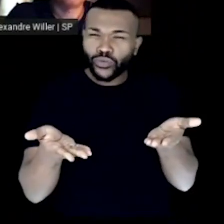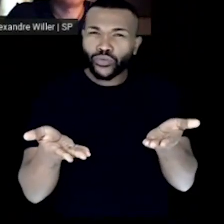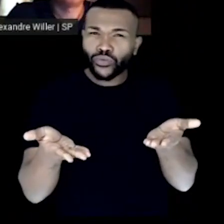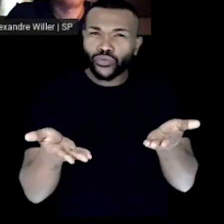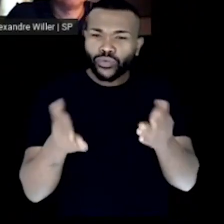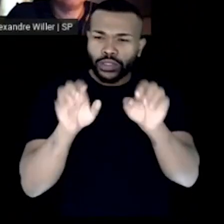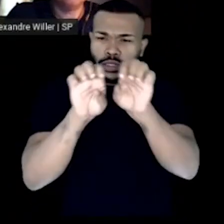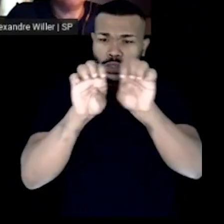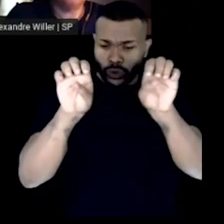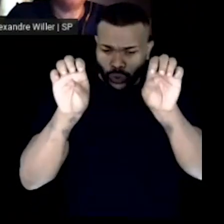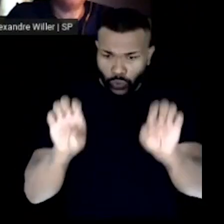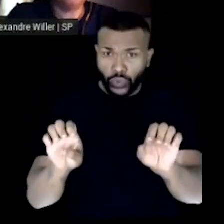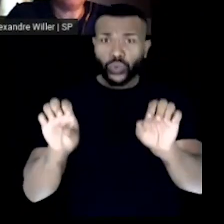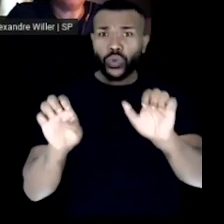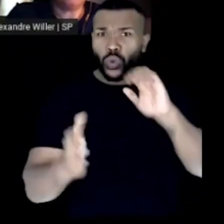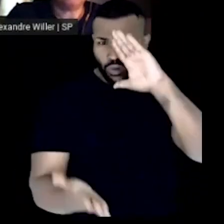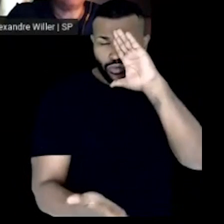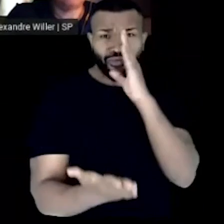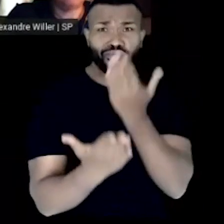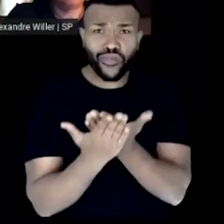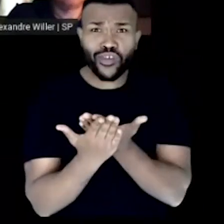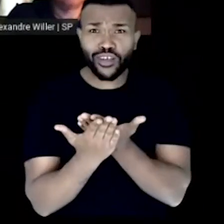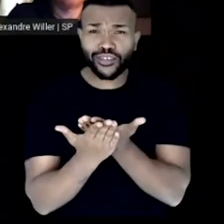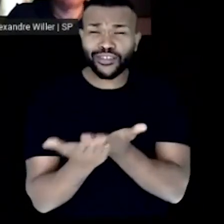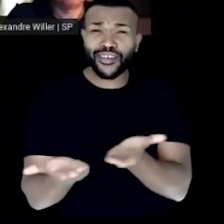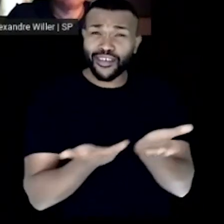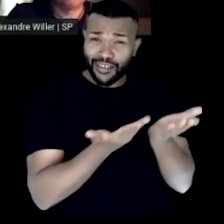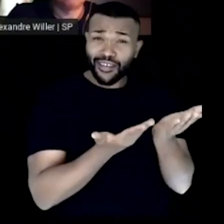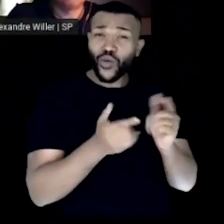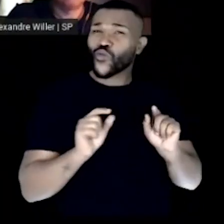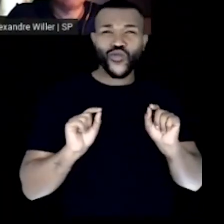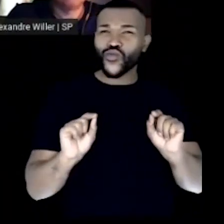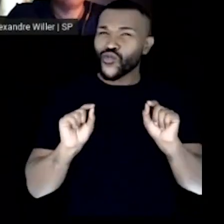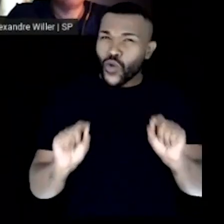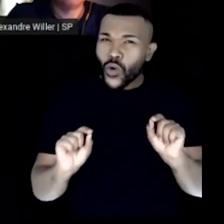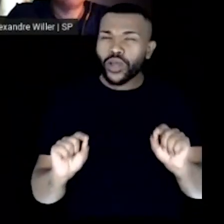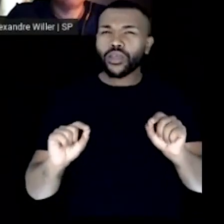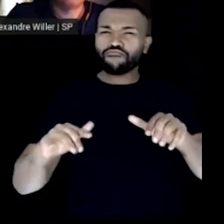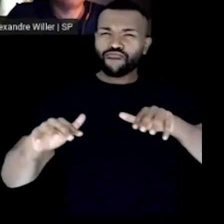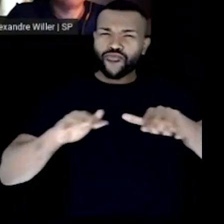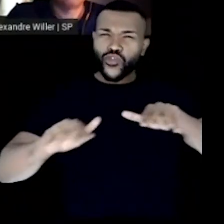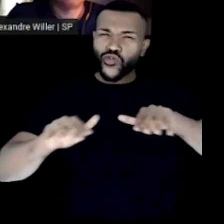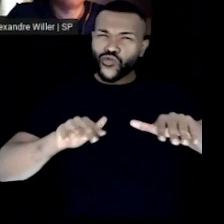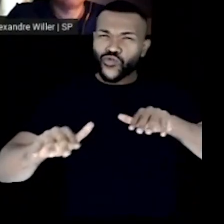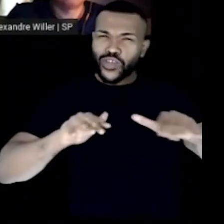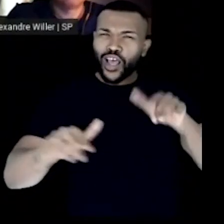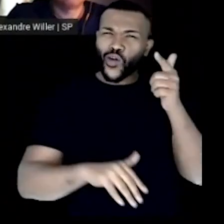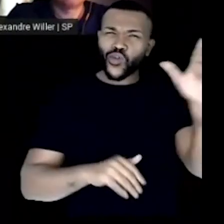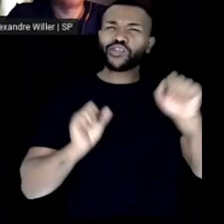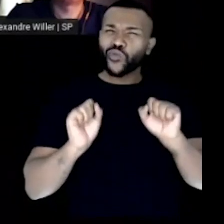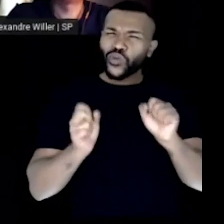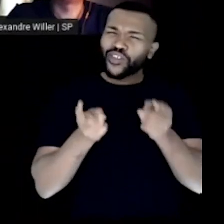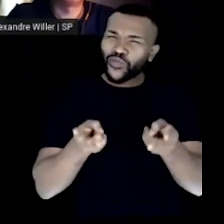fazer com que uma determinada estrutura de uma crença, né, seja aí balançada para